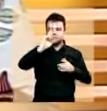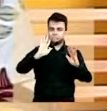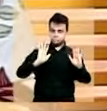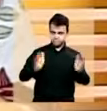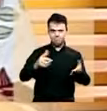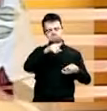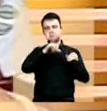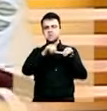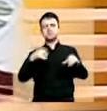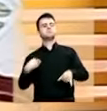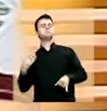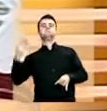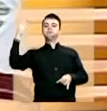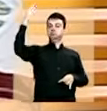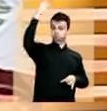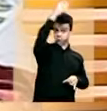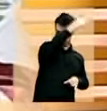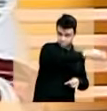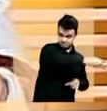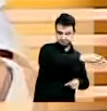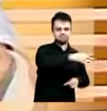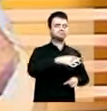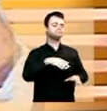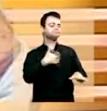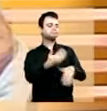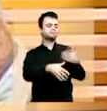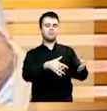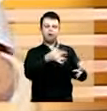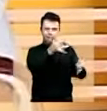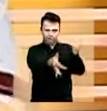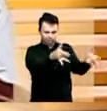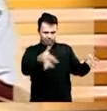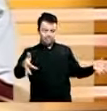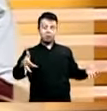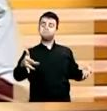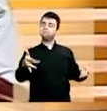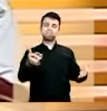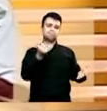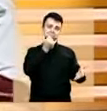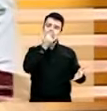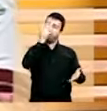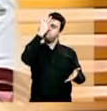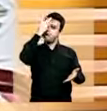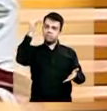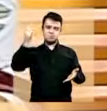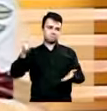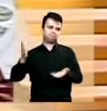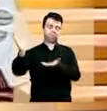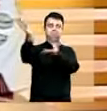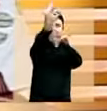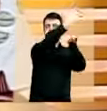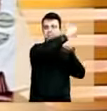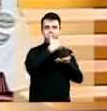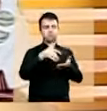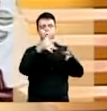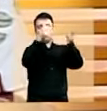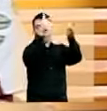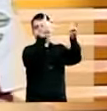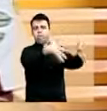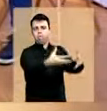almoço, você vai fazer isso, eu só vou recolher essa fruta amanhã. Exato. Então, ela vai ficar muito